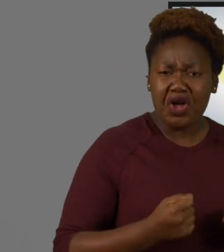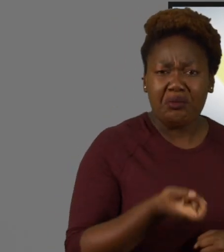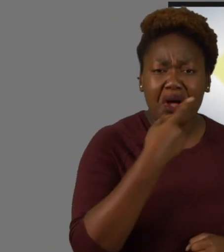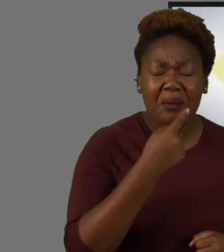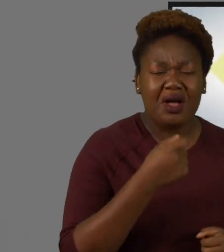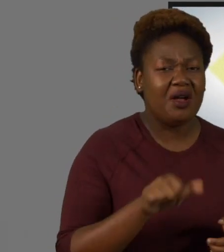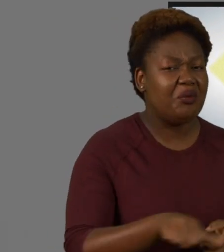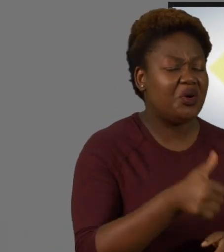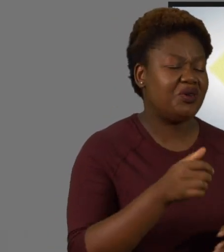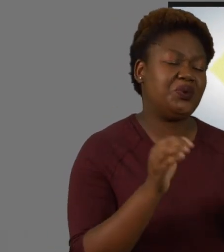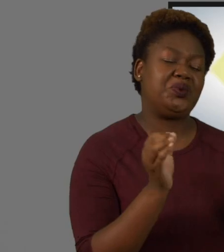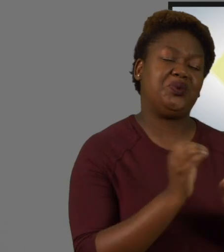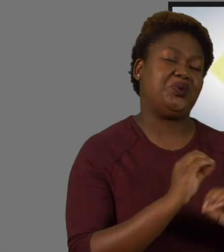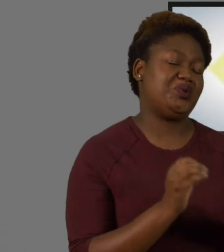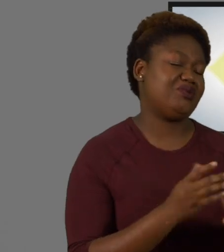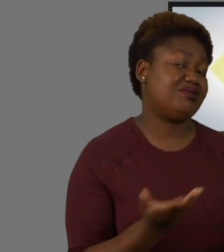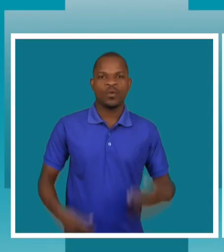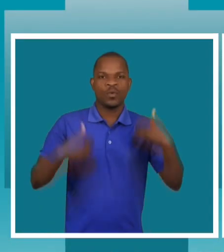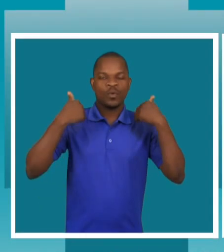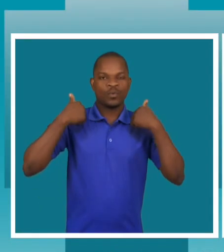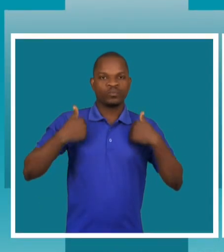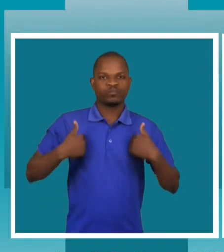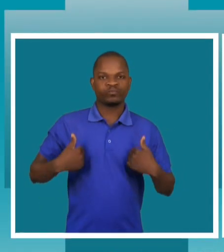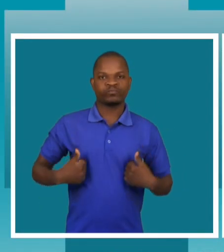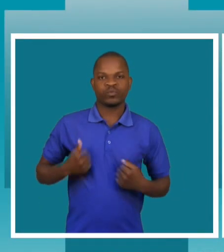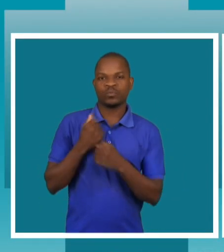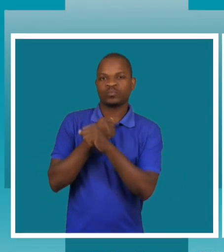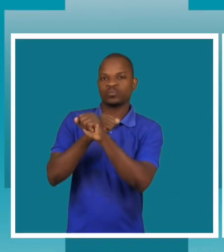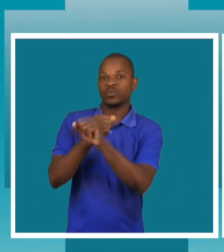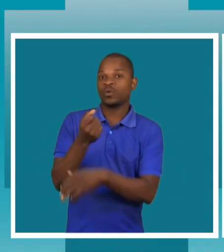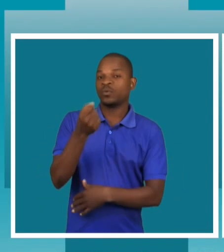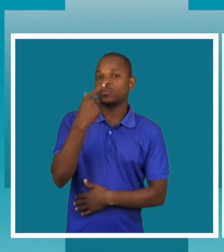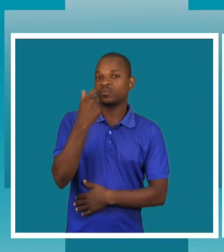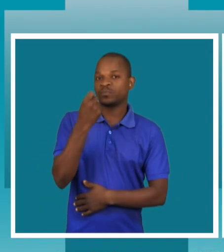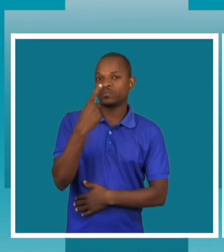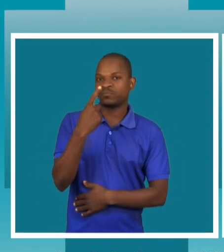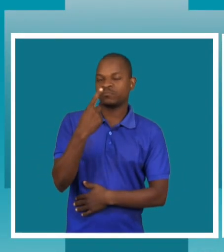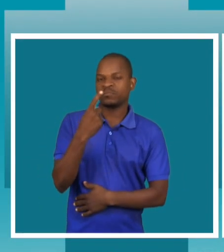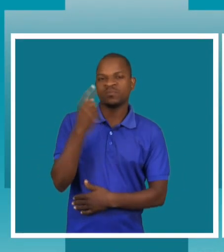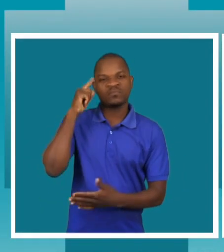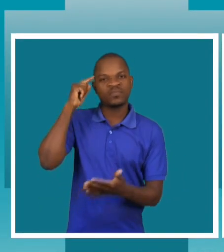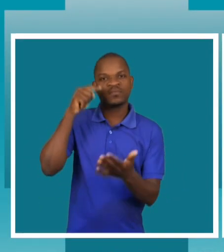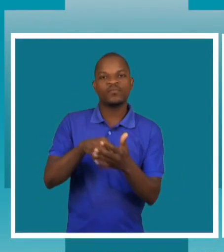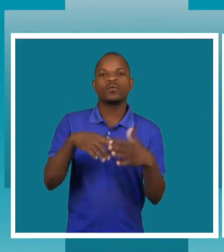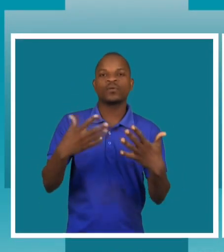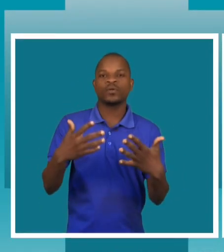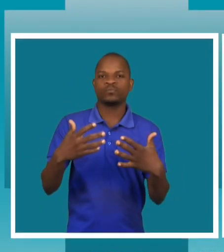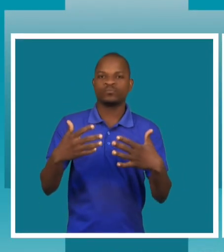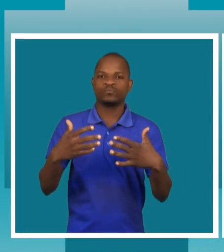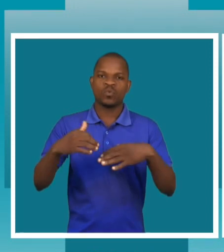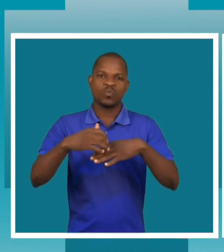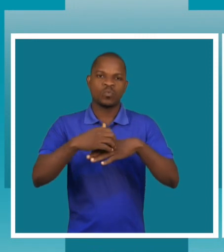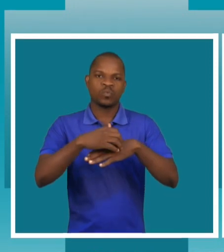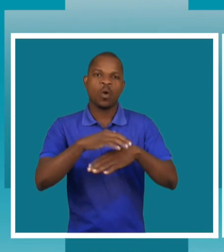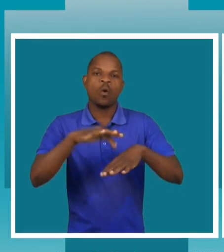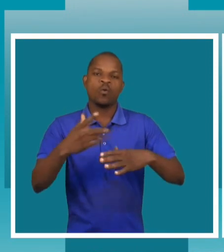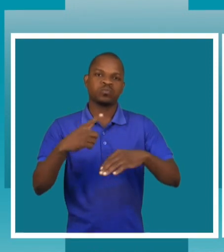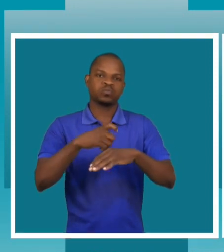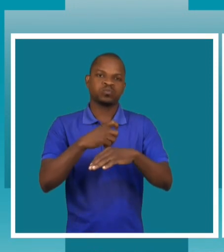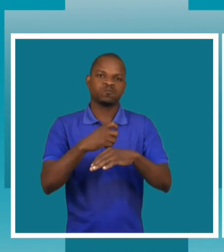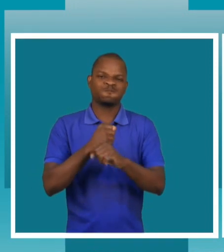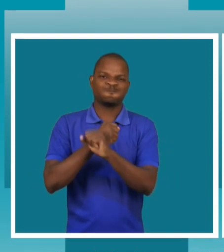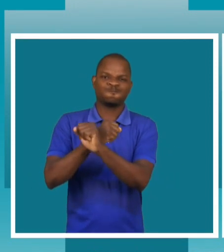saiba como a resistência a antibióticos acontece no seu corpo. A resistência a antibióticos é a capacidade de um micróbio ou bactéria